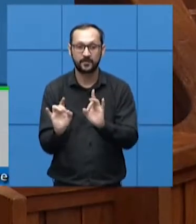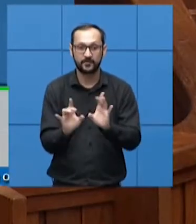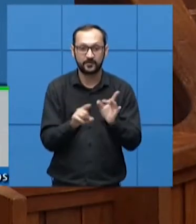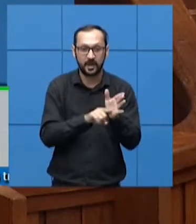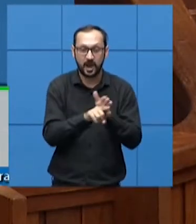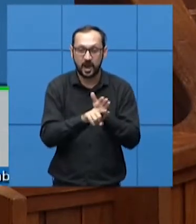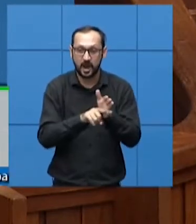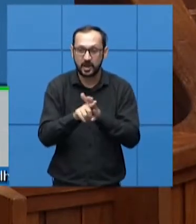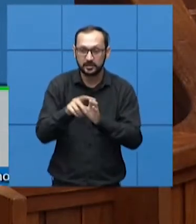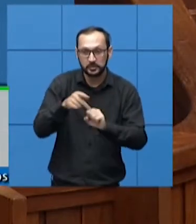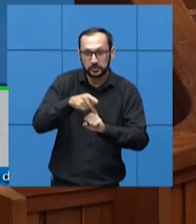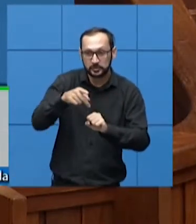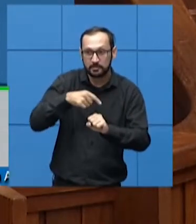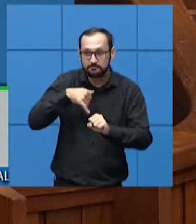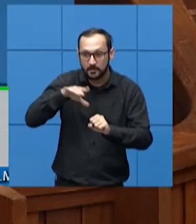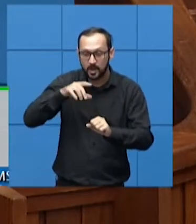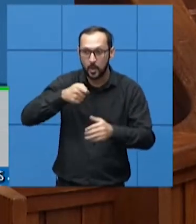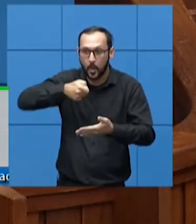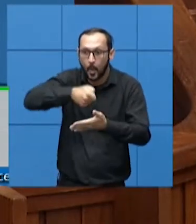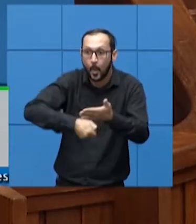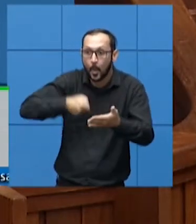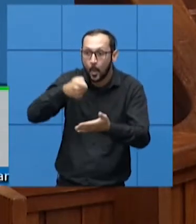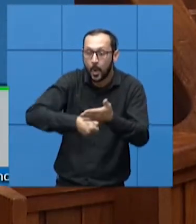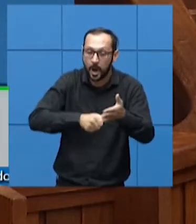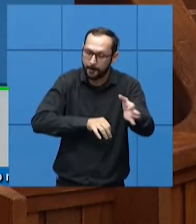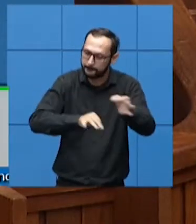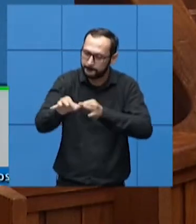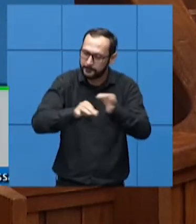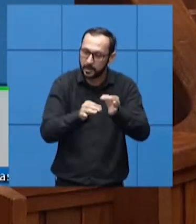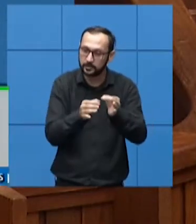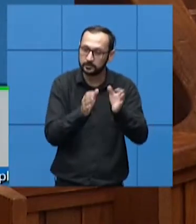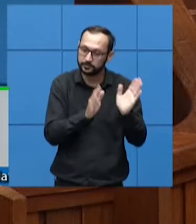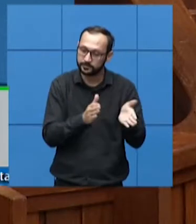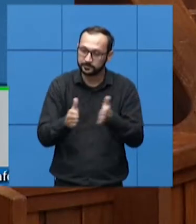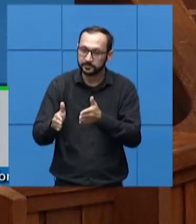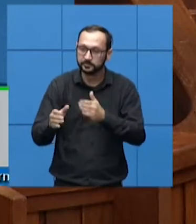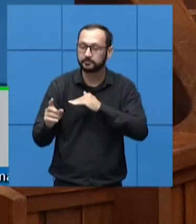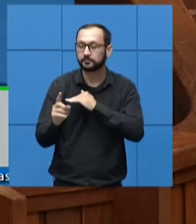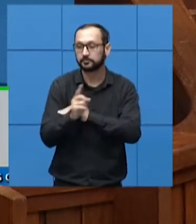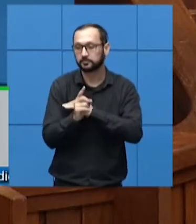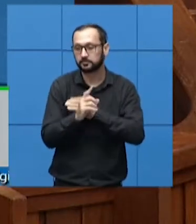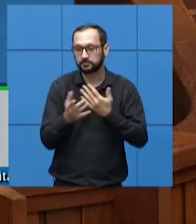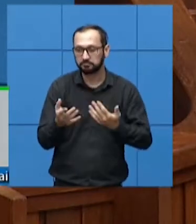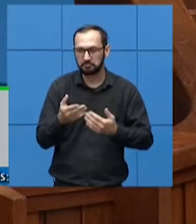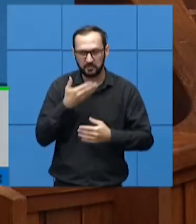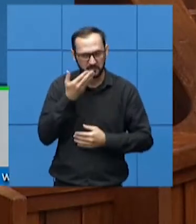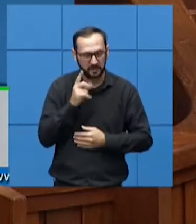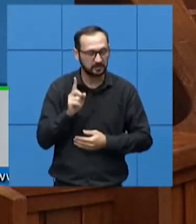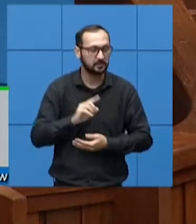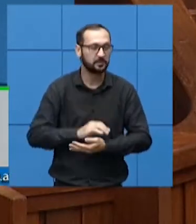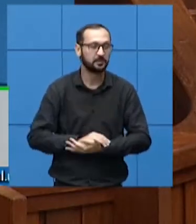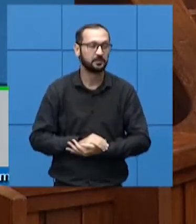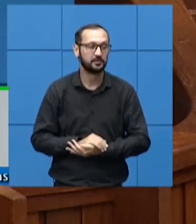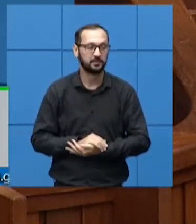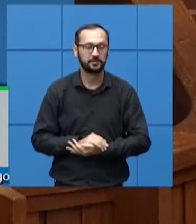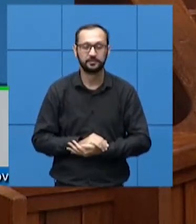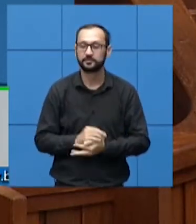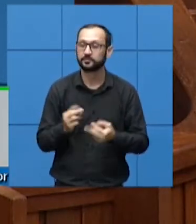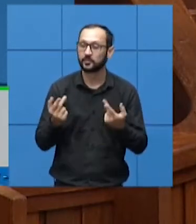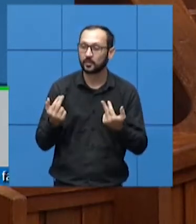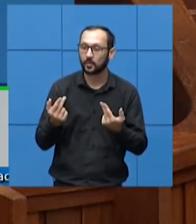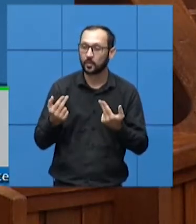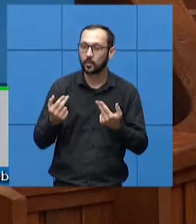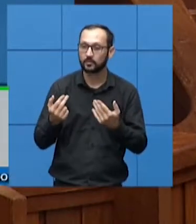cada vez são mais exigentes na vida e na organização dos serviços, não é uma questão tão simples assim. Assim como na